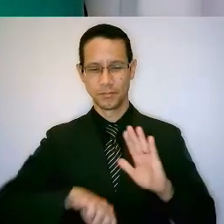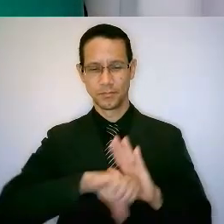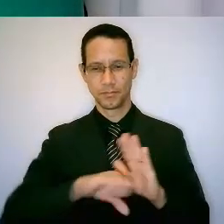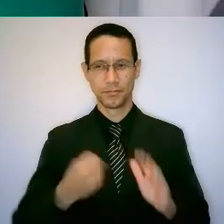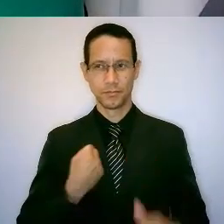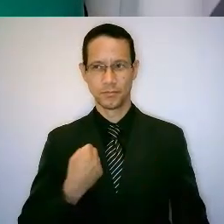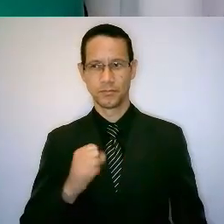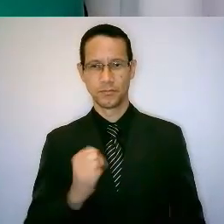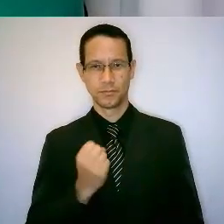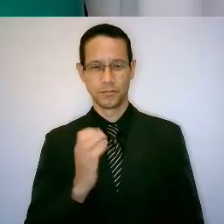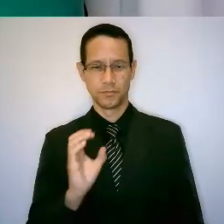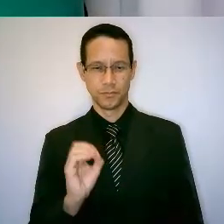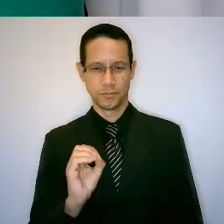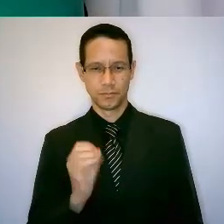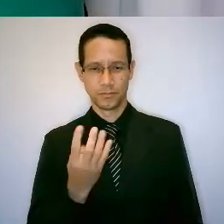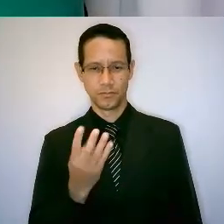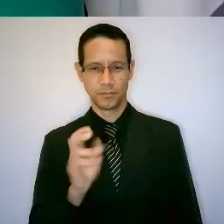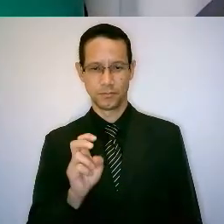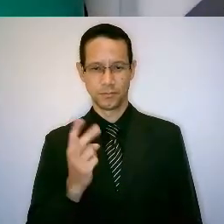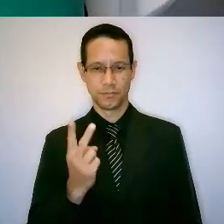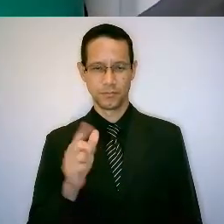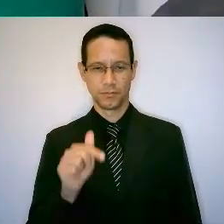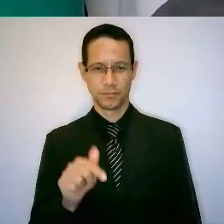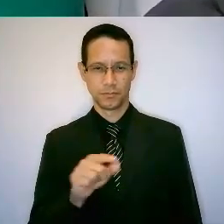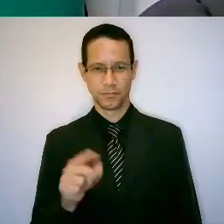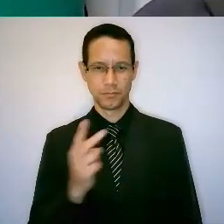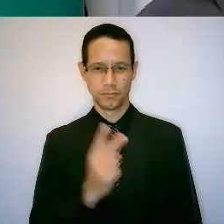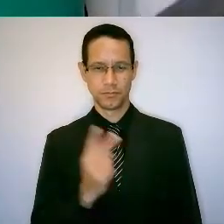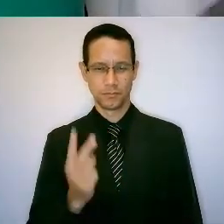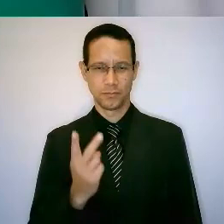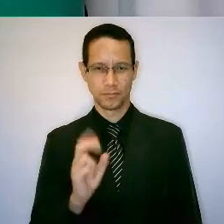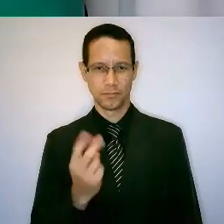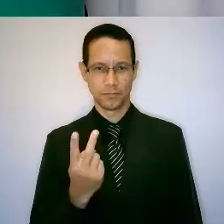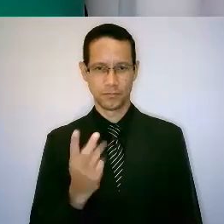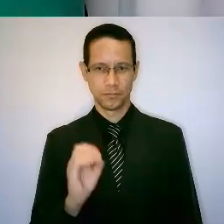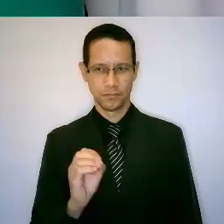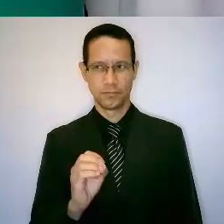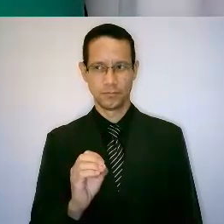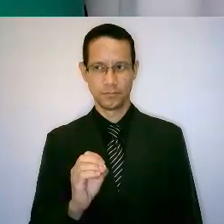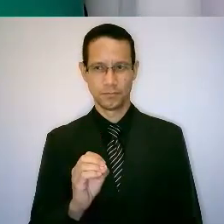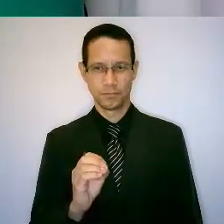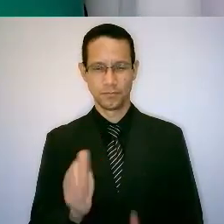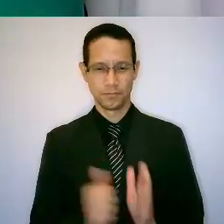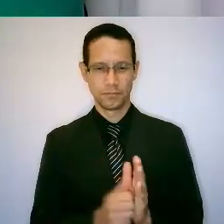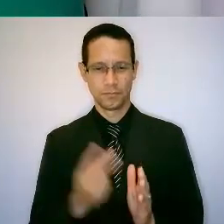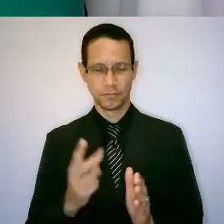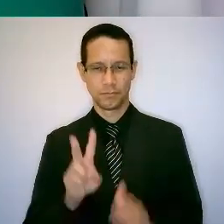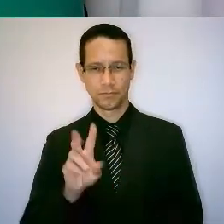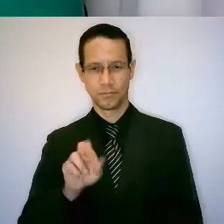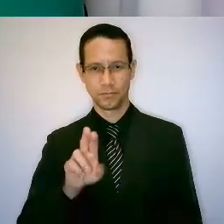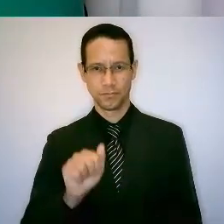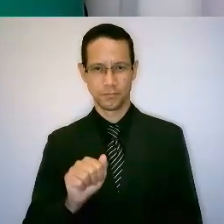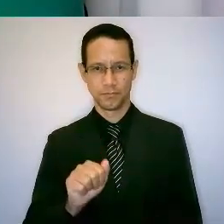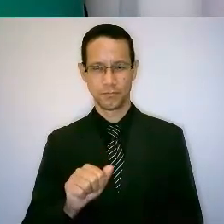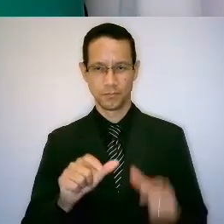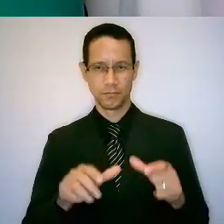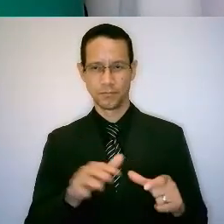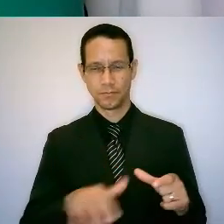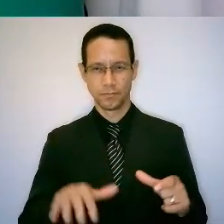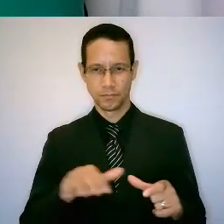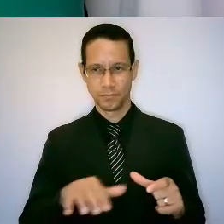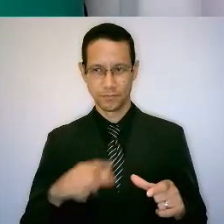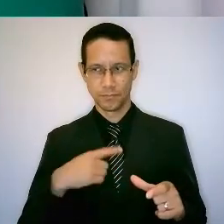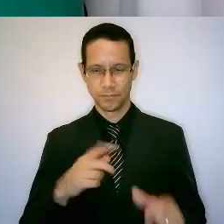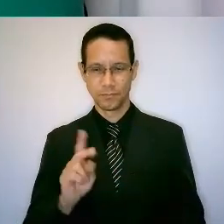804527 digito 22 o ano 2020 a origem a segunda vara da Comarca de Apodi a pela Pedro Henrique